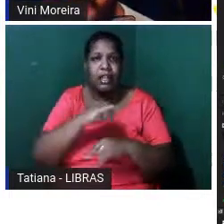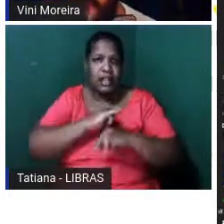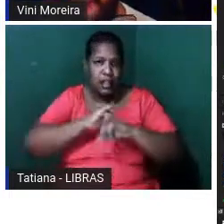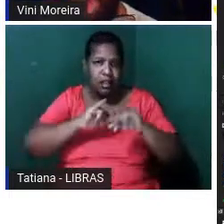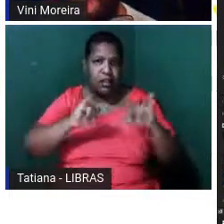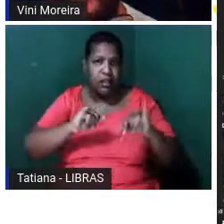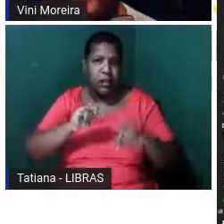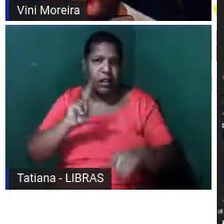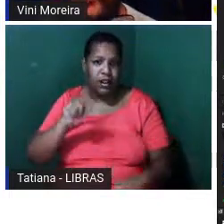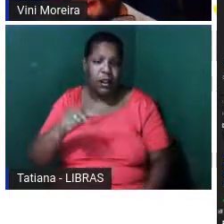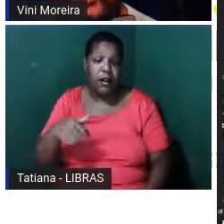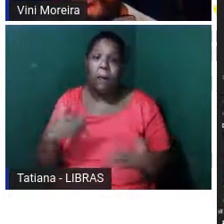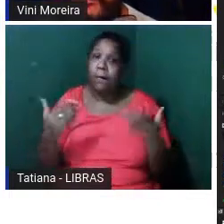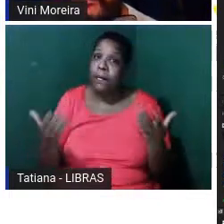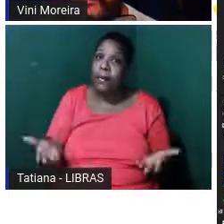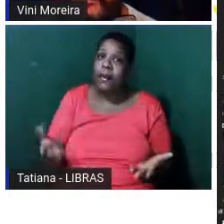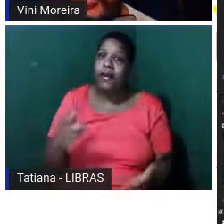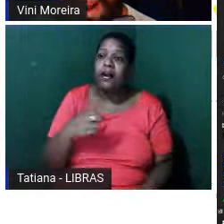informação então